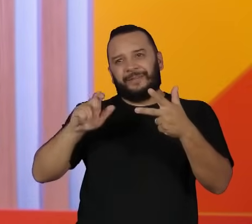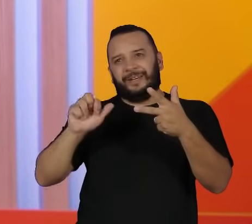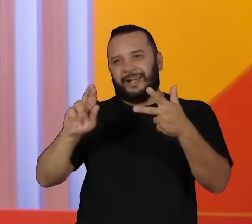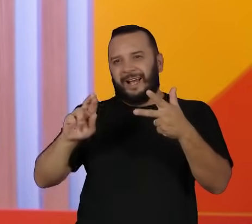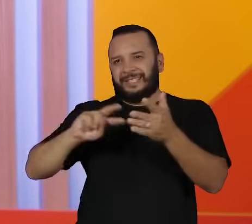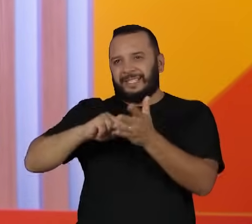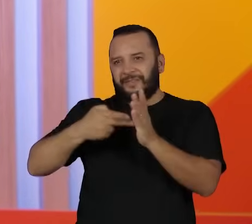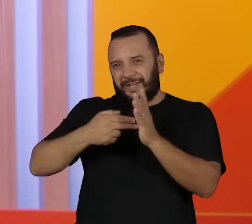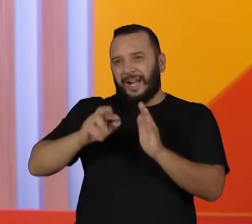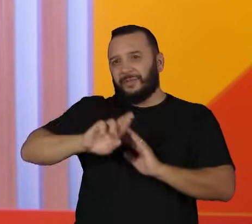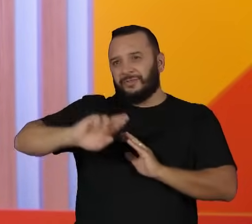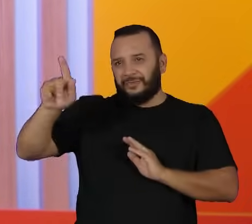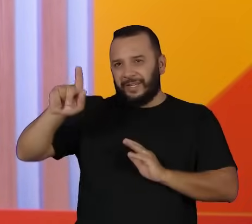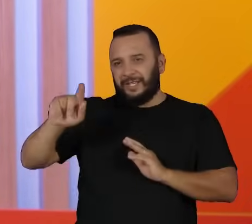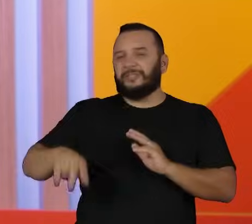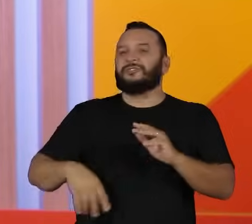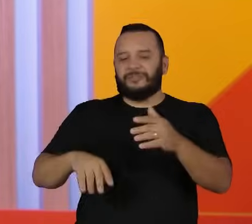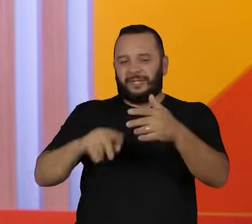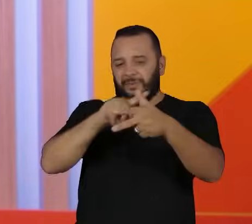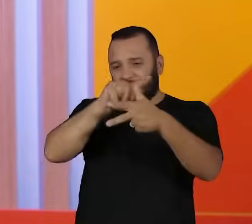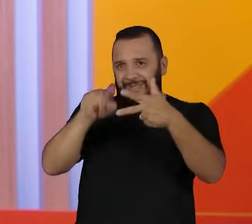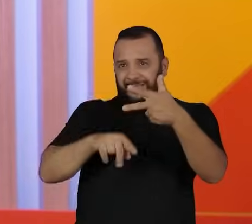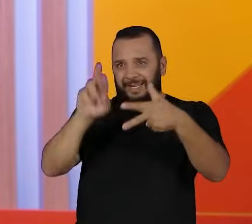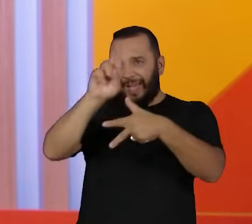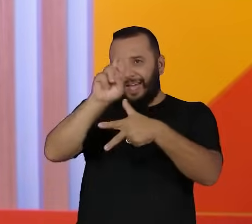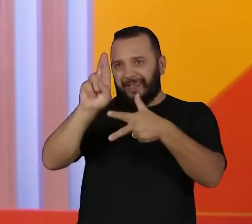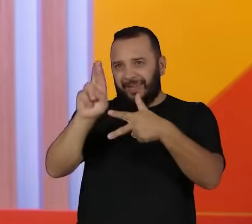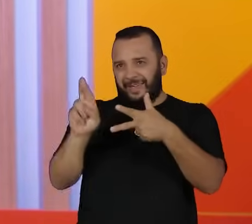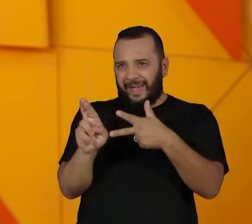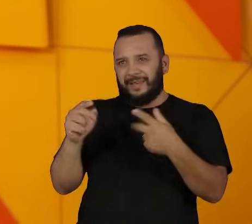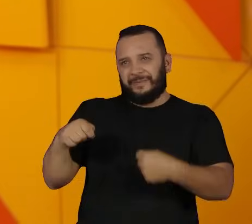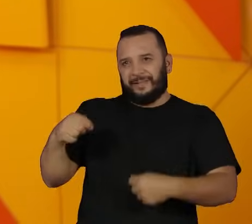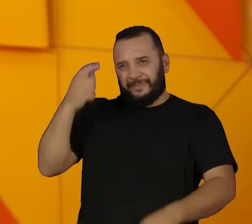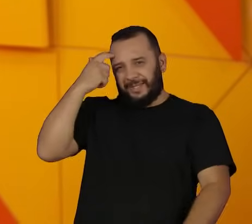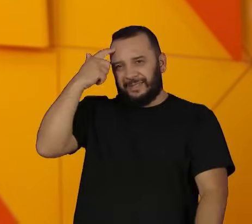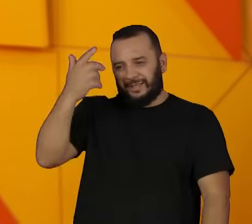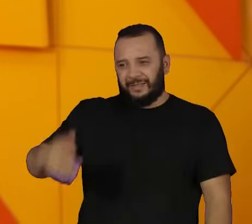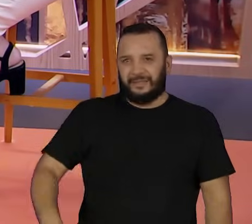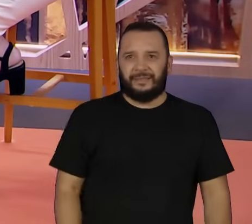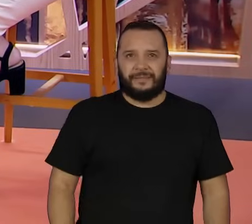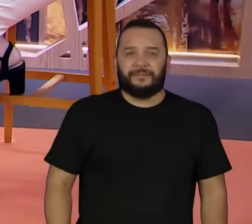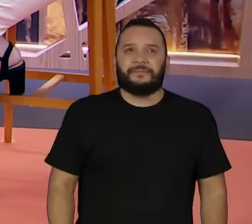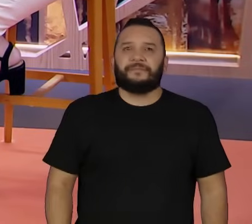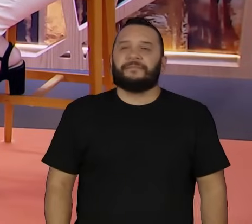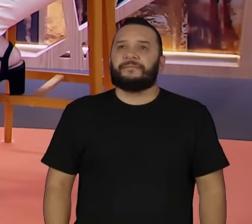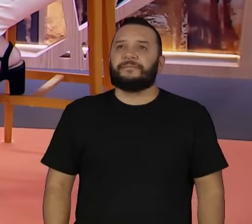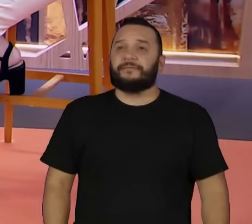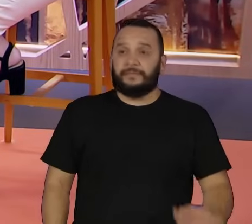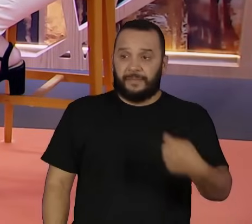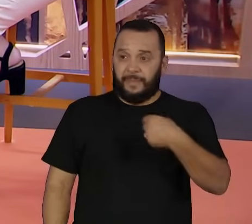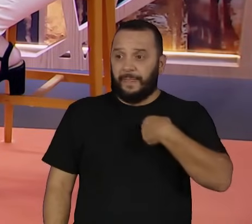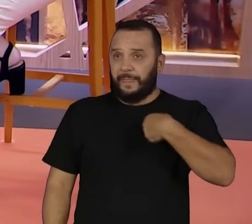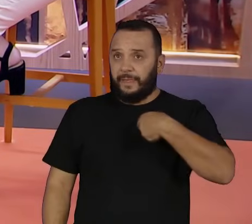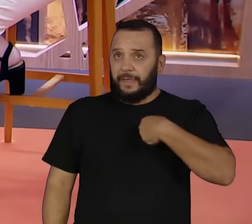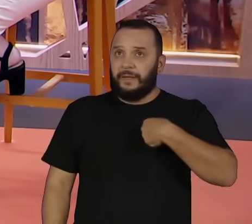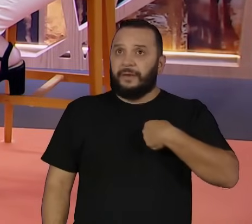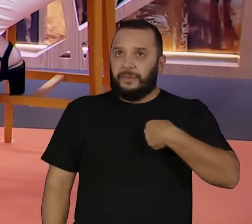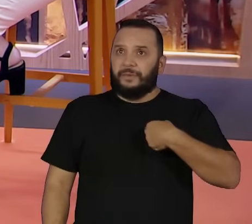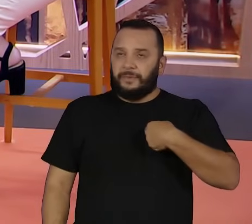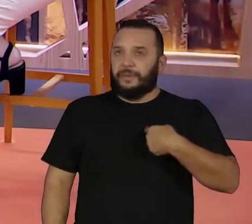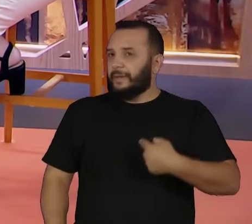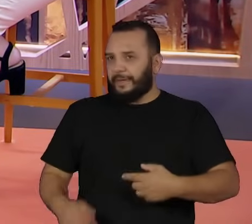realmente pensar nesse novo destino. Mas a gente tem que reduzir esse consumo primeiro. Perfeito. Na minha opinião, eu sou uma consultora lixo zero.